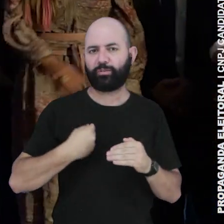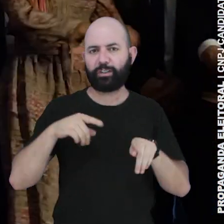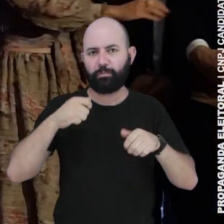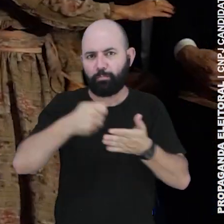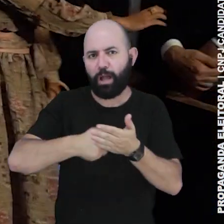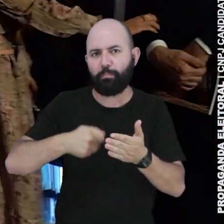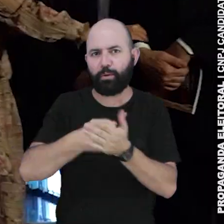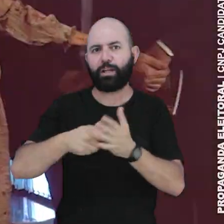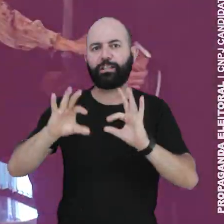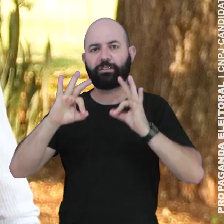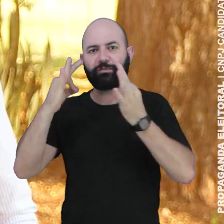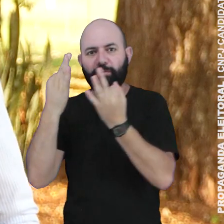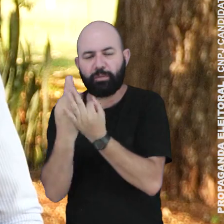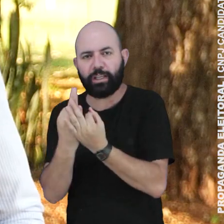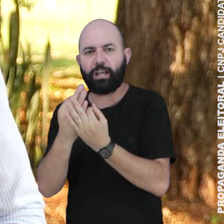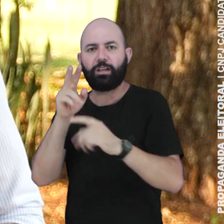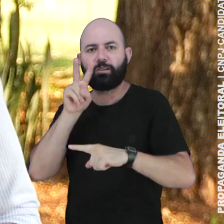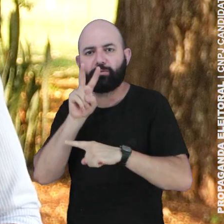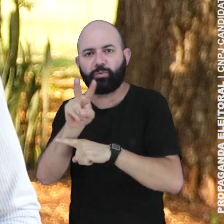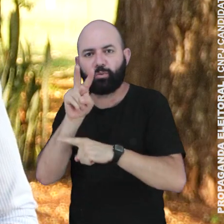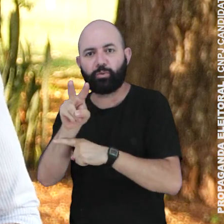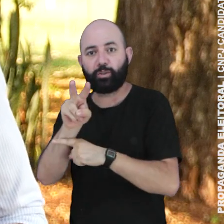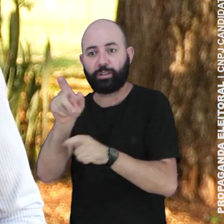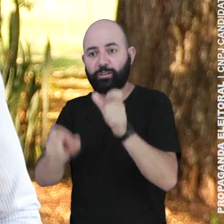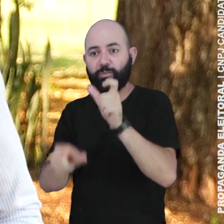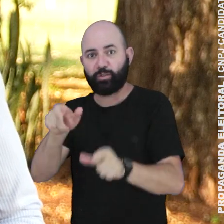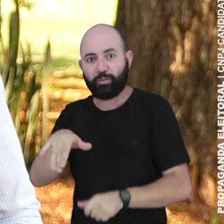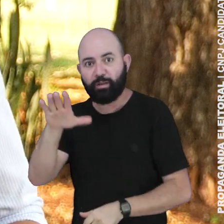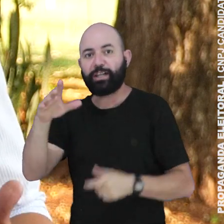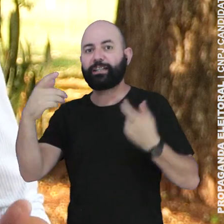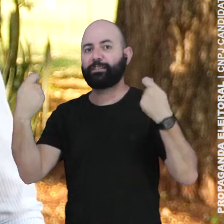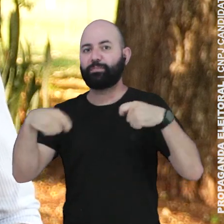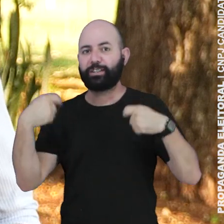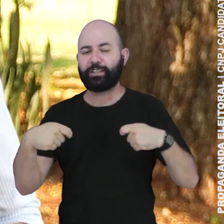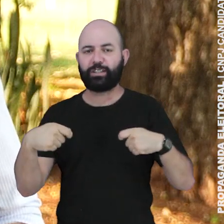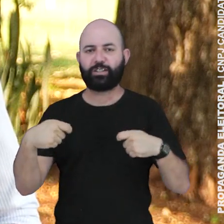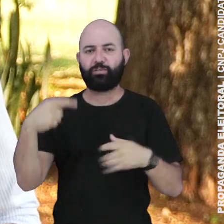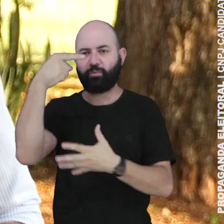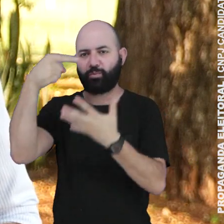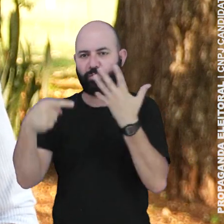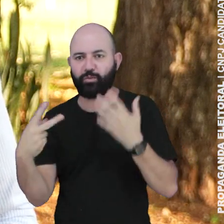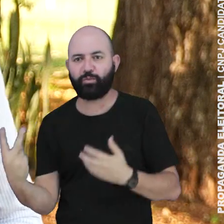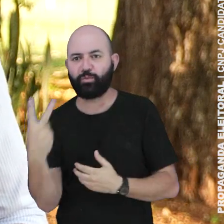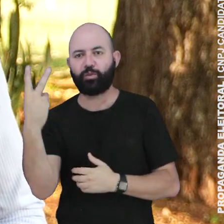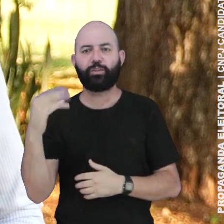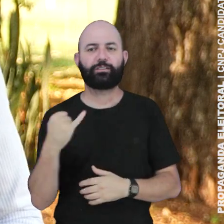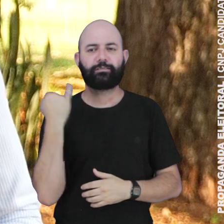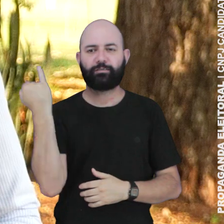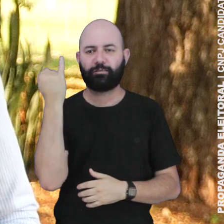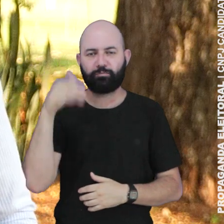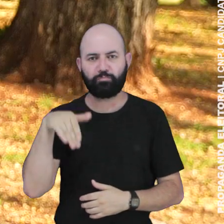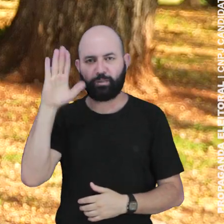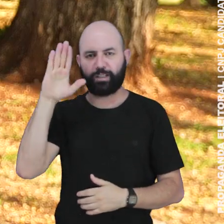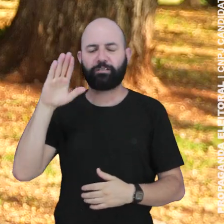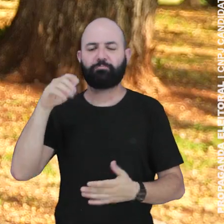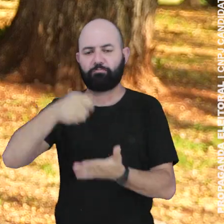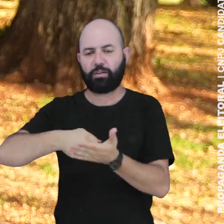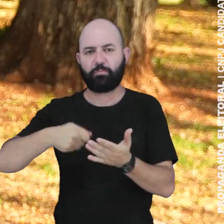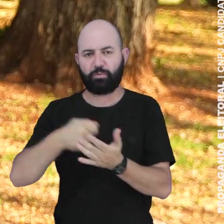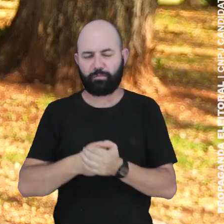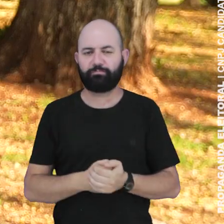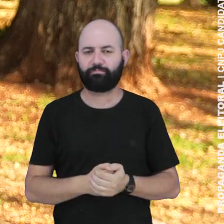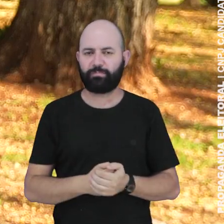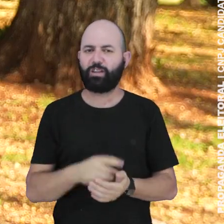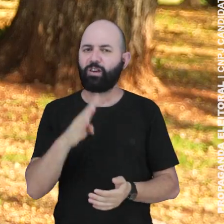a família, que fica do lado de quem mais precisa e defende os valores mais importantes. Conheço